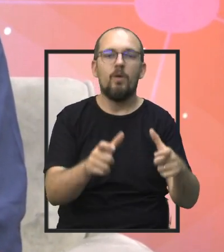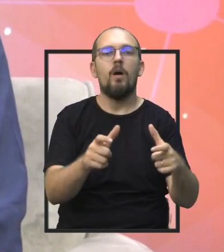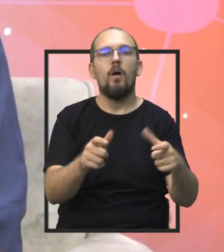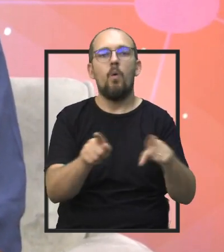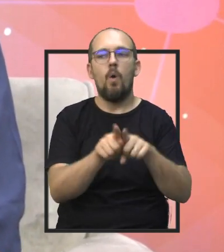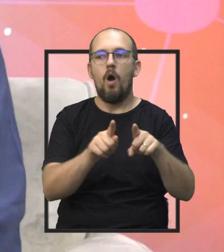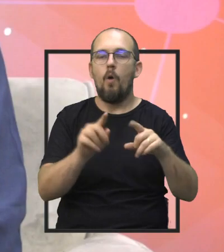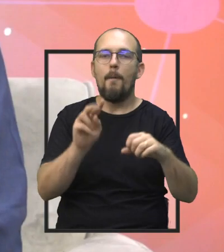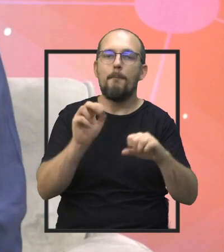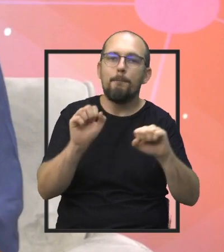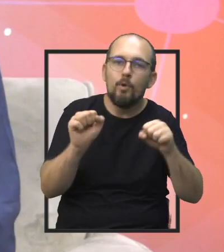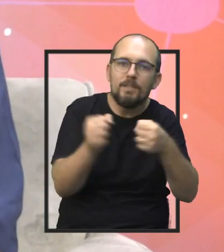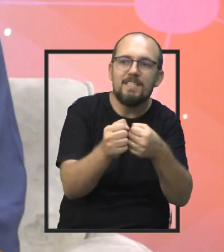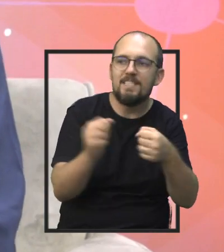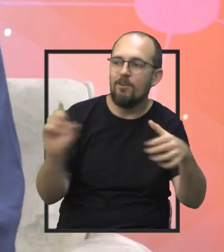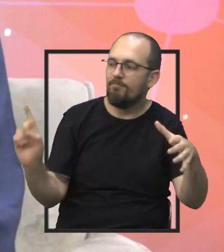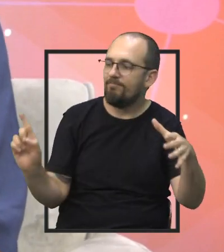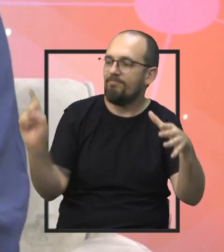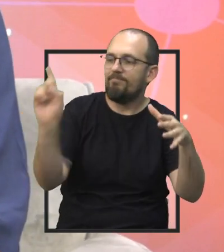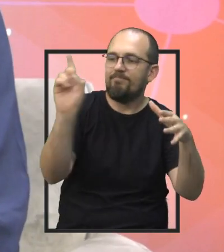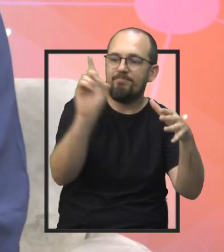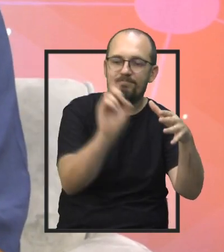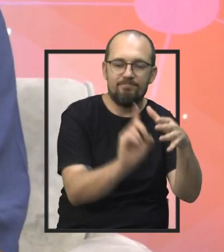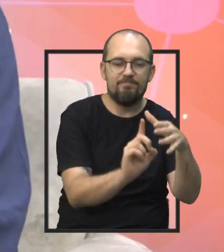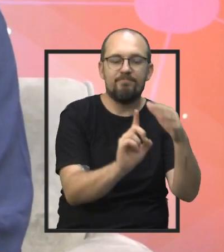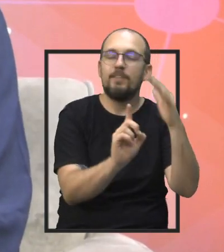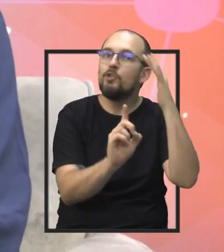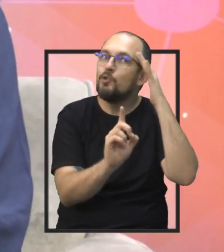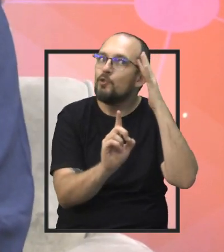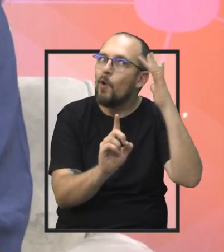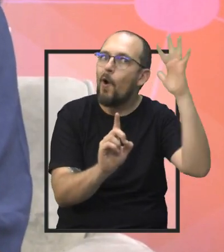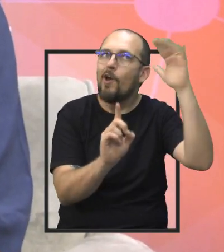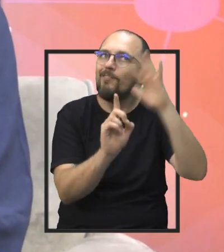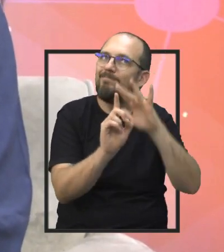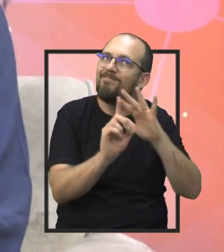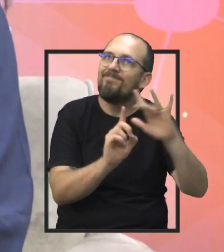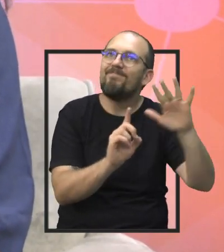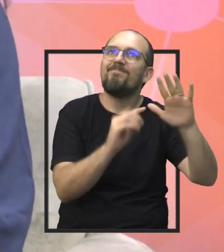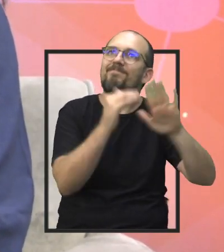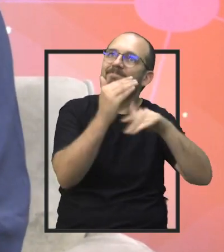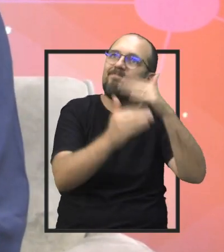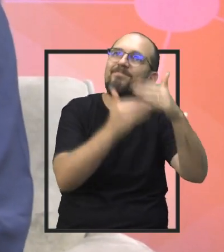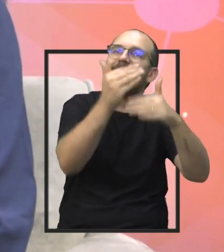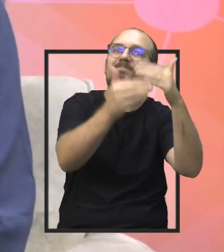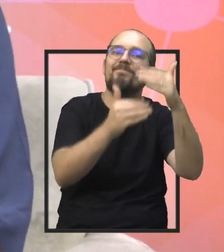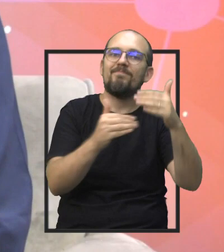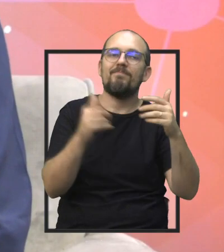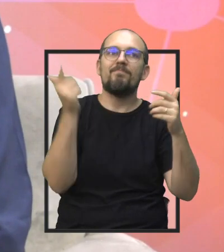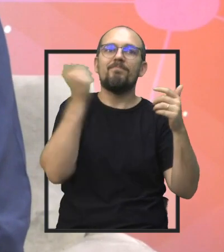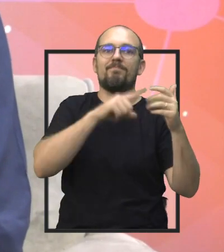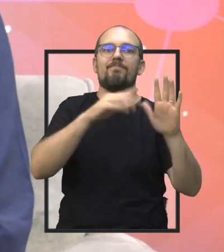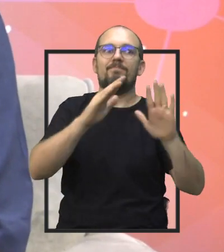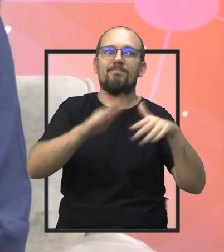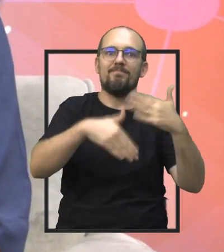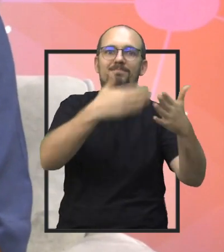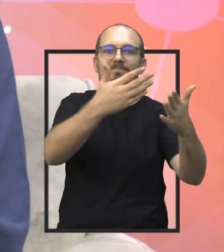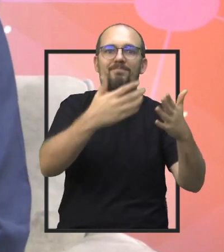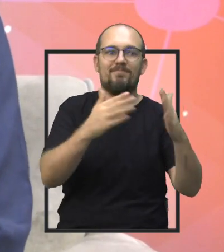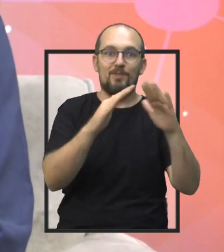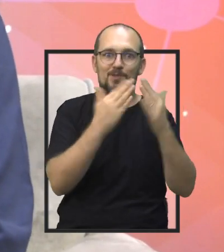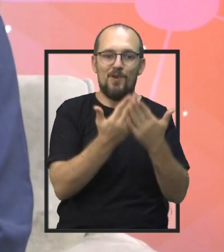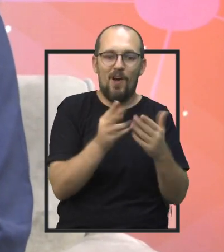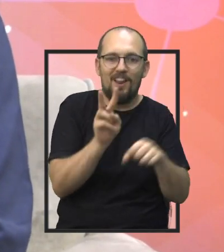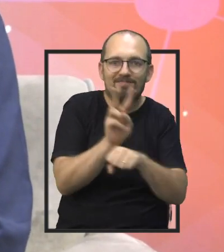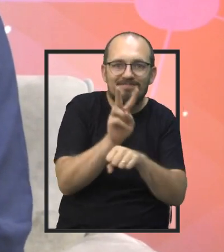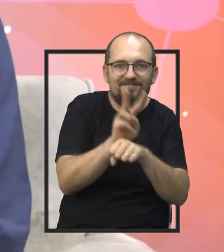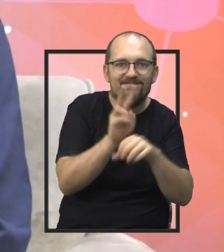lugar de proteção dos sonhos dessas crianças, porque é lá que tudo vai nascer, que os sonhos vão ganhar vida, e essa é a